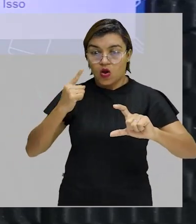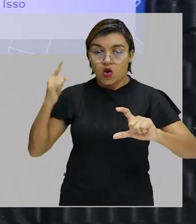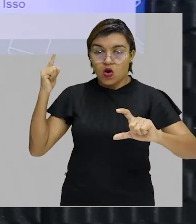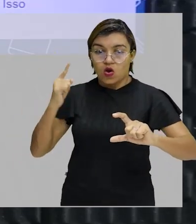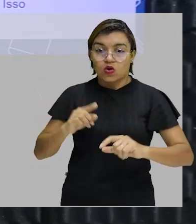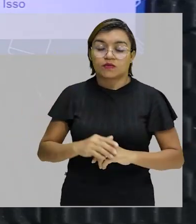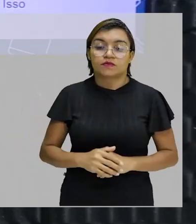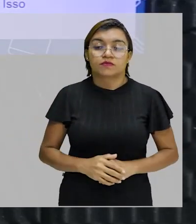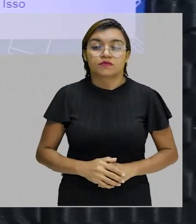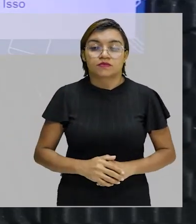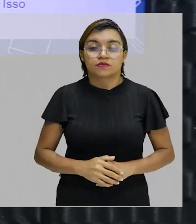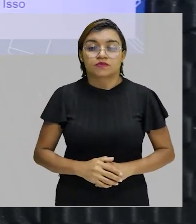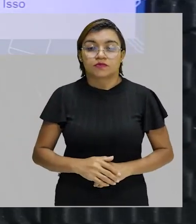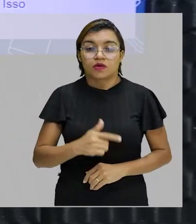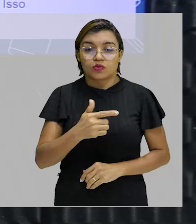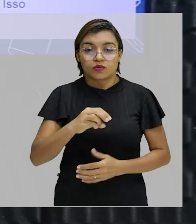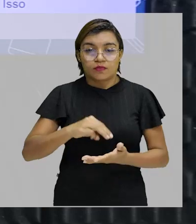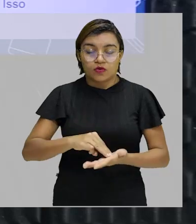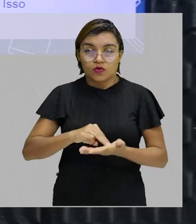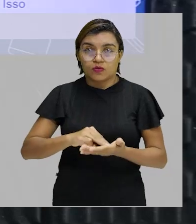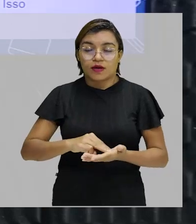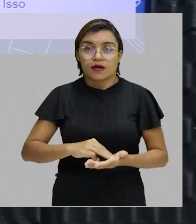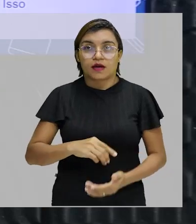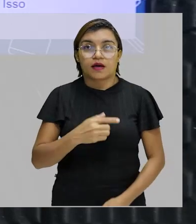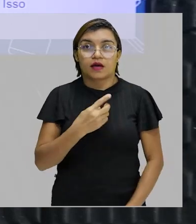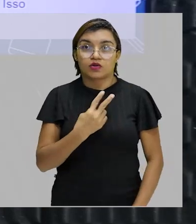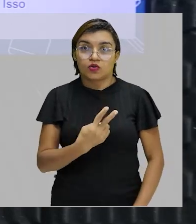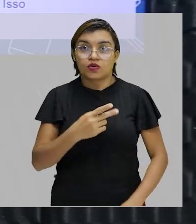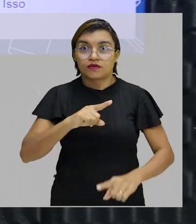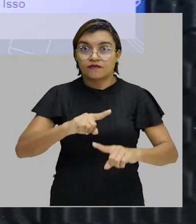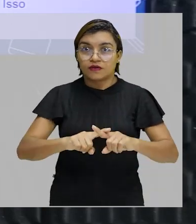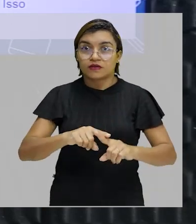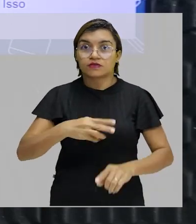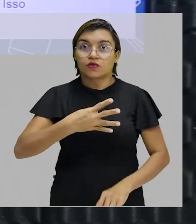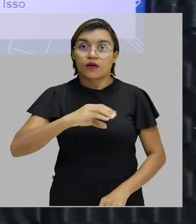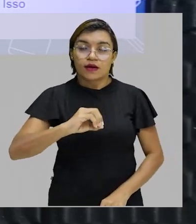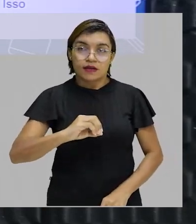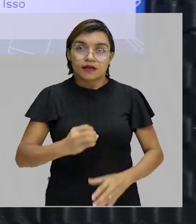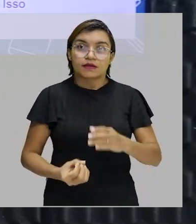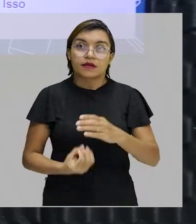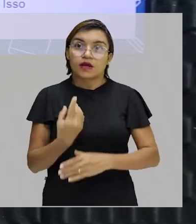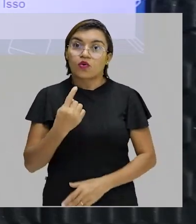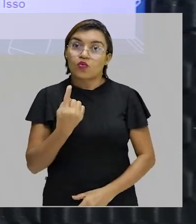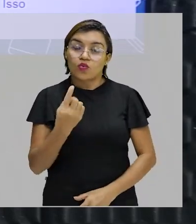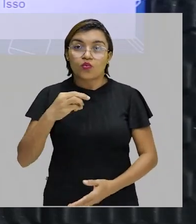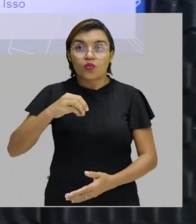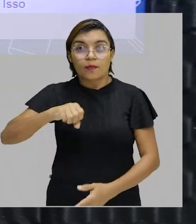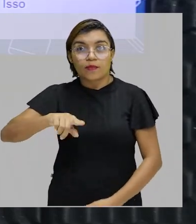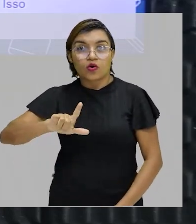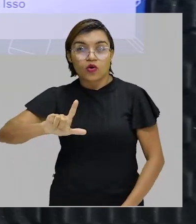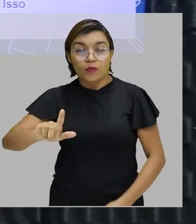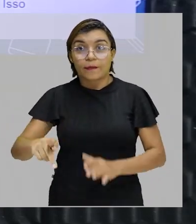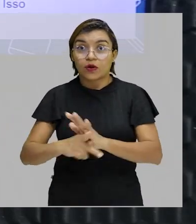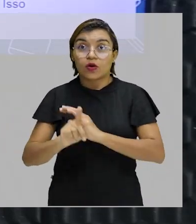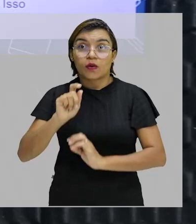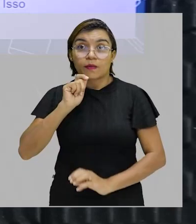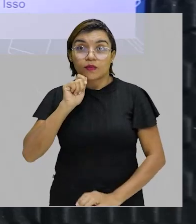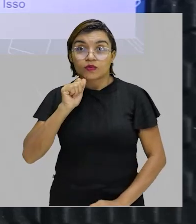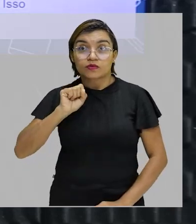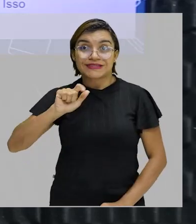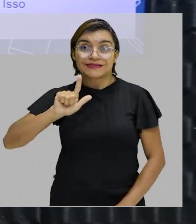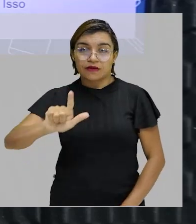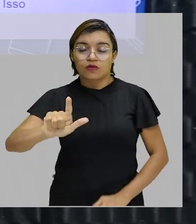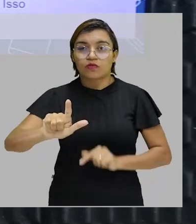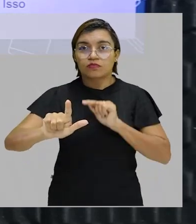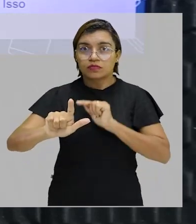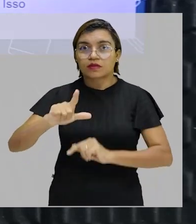2 mols, então 2 vezes 40, certo? Vai produzir o quê? 1 mol do sal. Esse sal ele